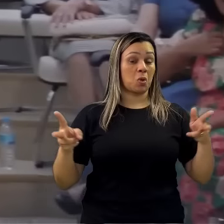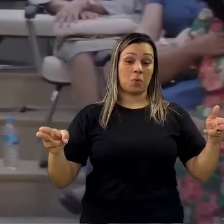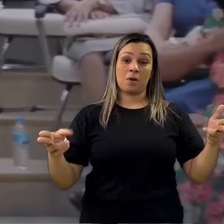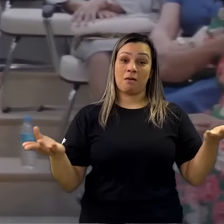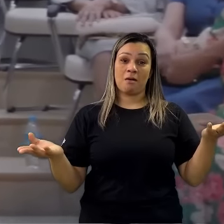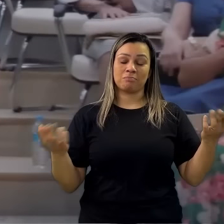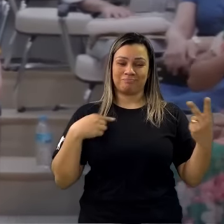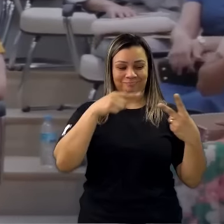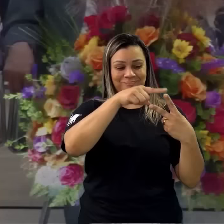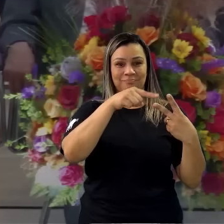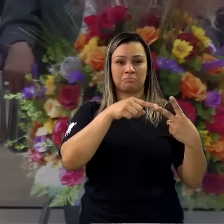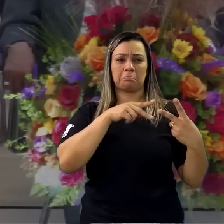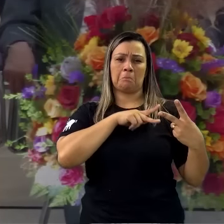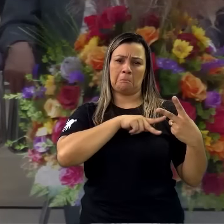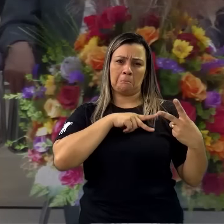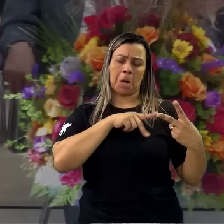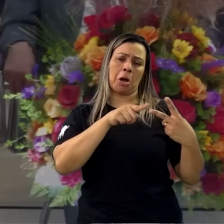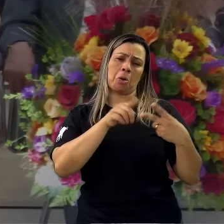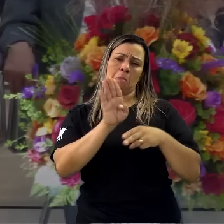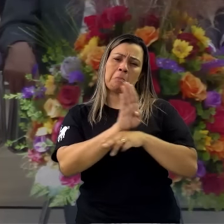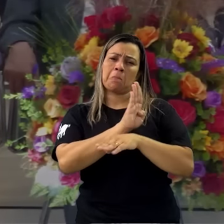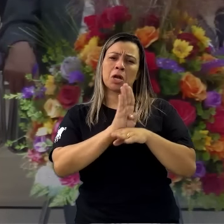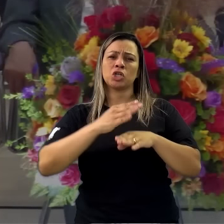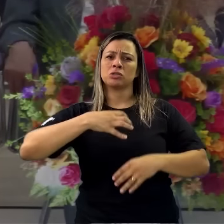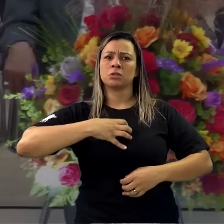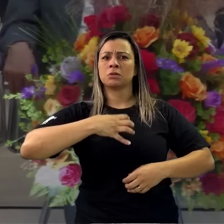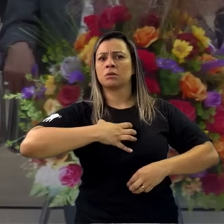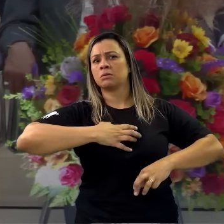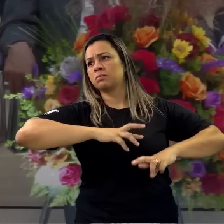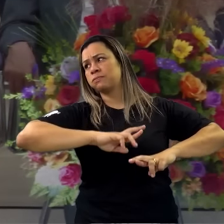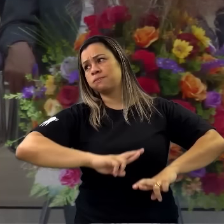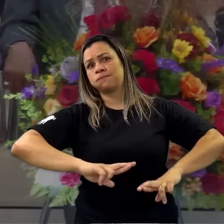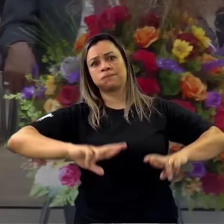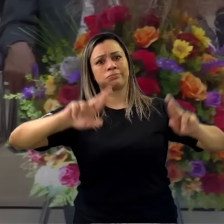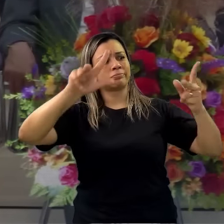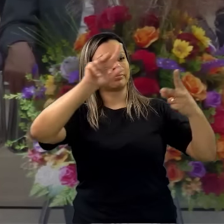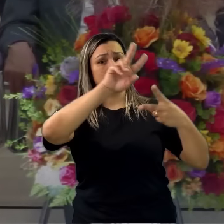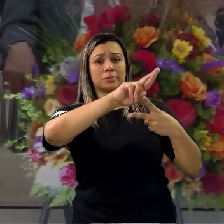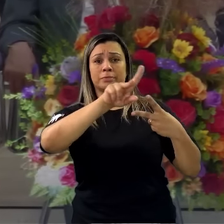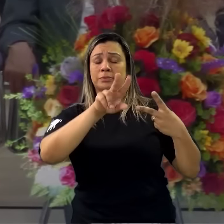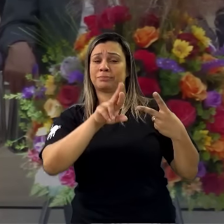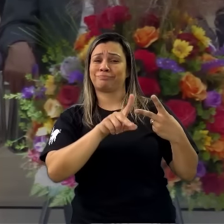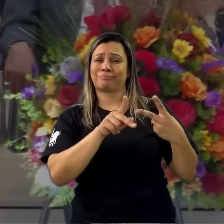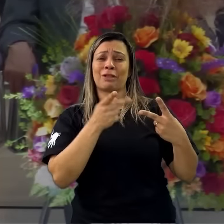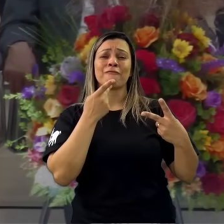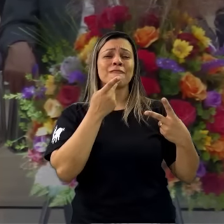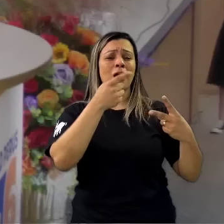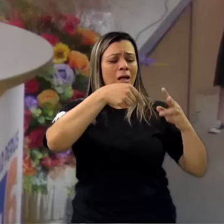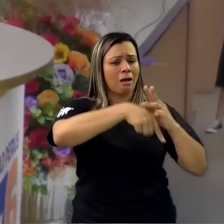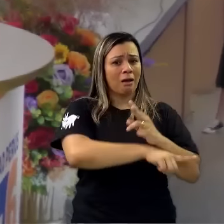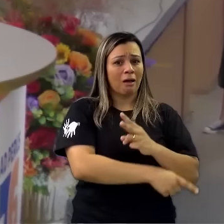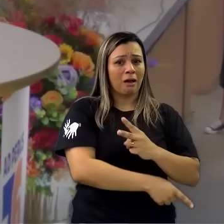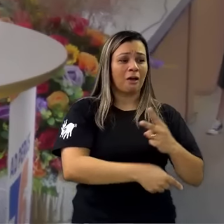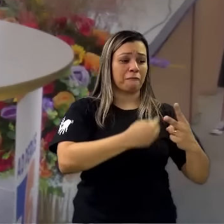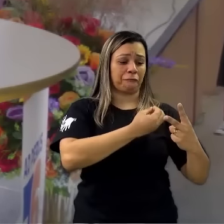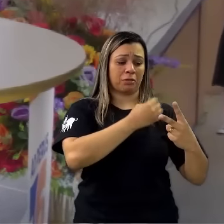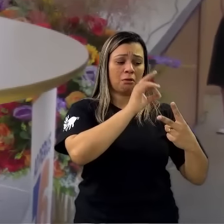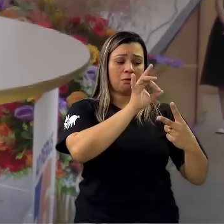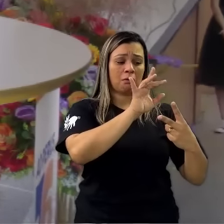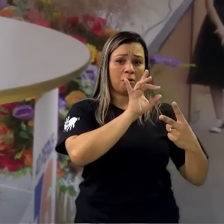Paulo e Barnabé totalmente diferente você quer ver irmão eu não vou nem falar da vida deles porque se nós fomos falar o horário não vai permitir